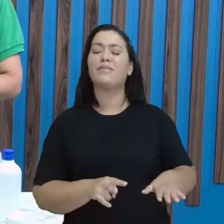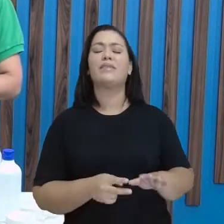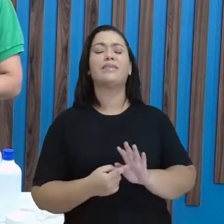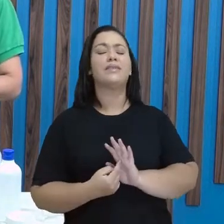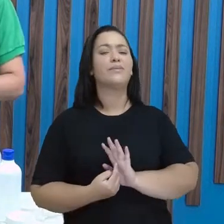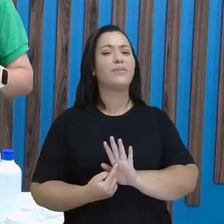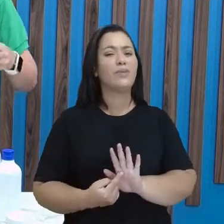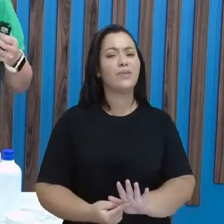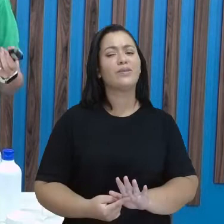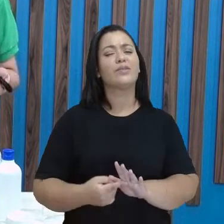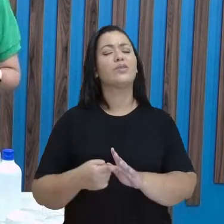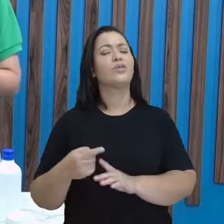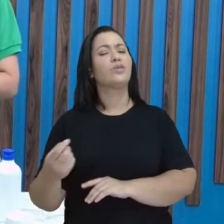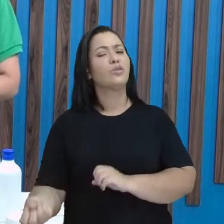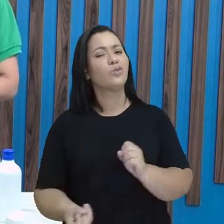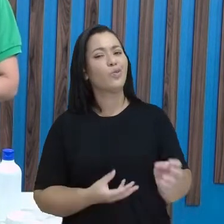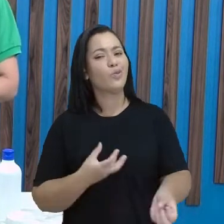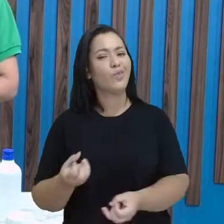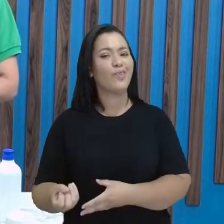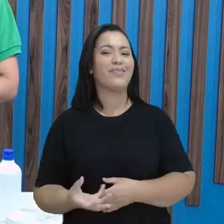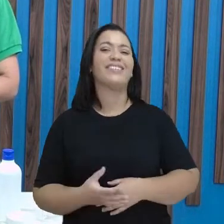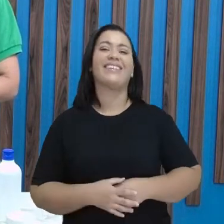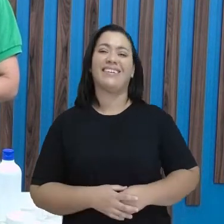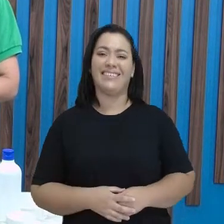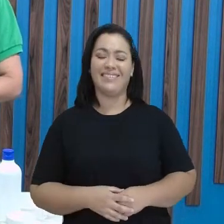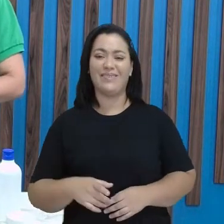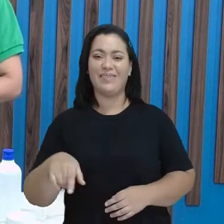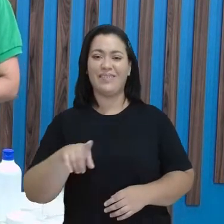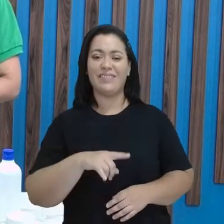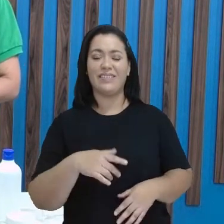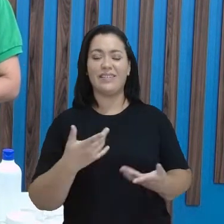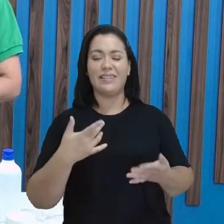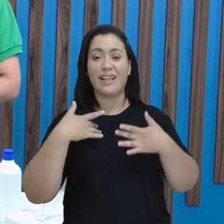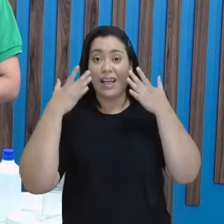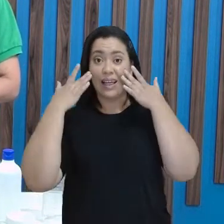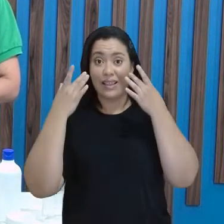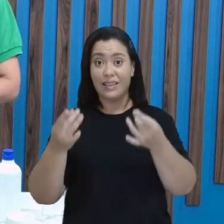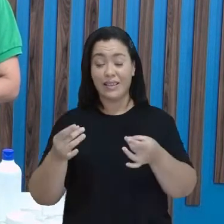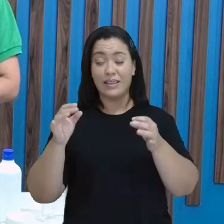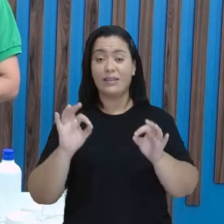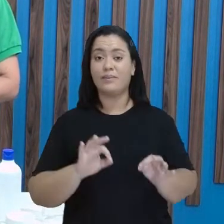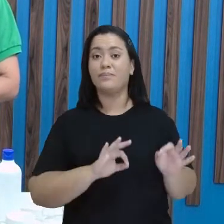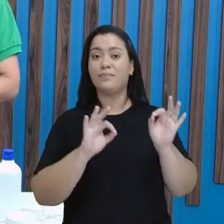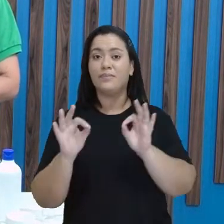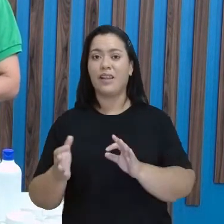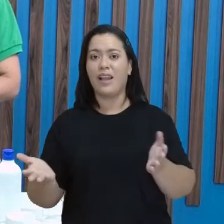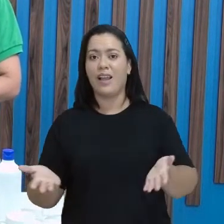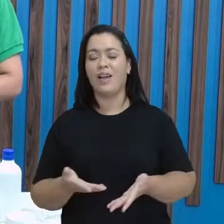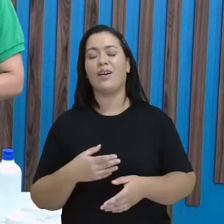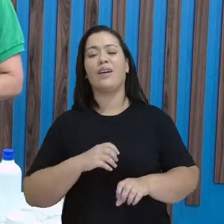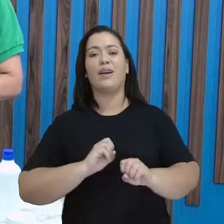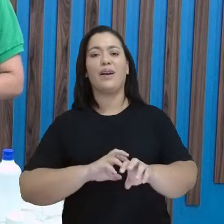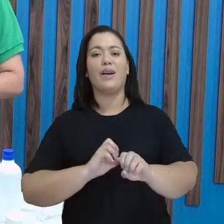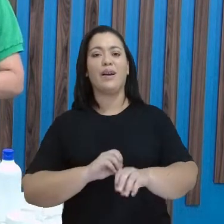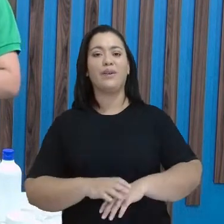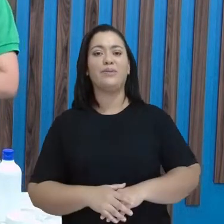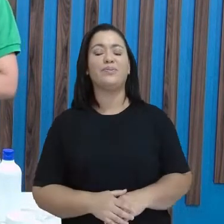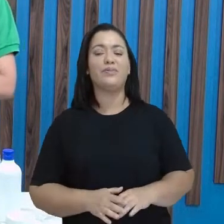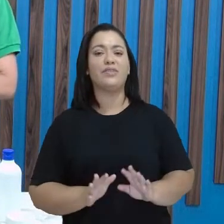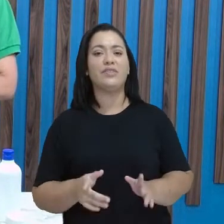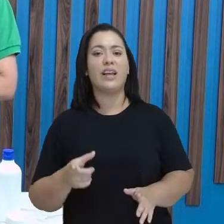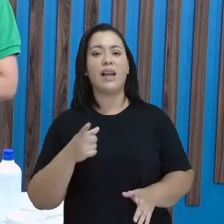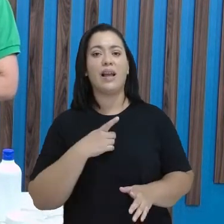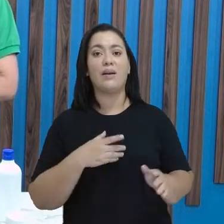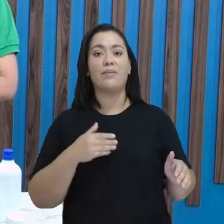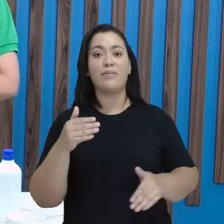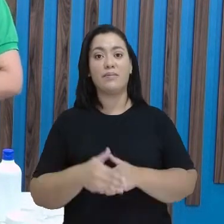trazendo muita novidade para vocês. Então, fica aí ligadinhos e atentos para a aula de hoje. Já temos a participação